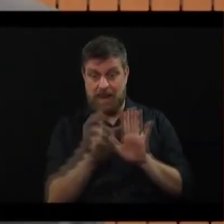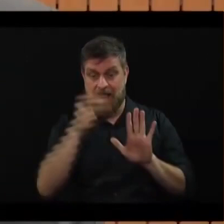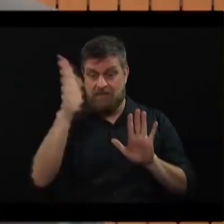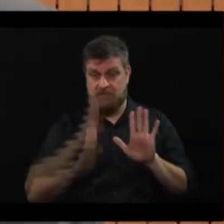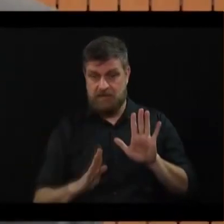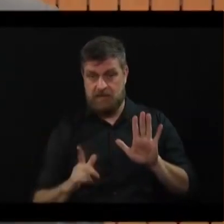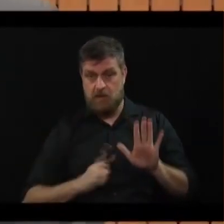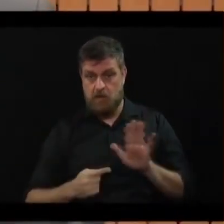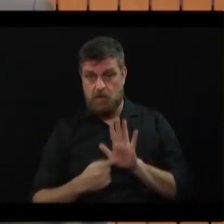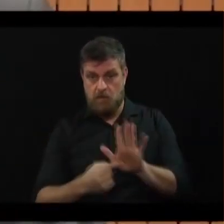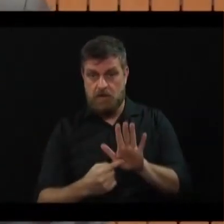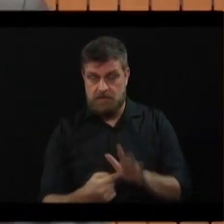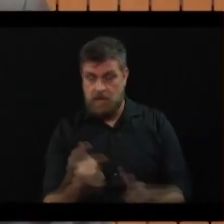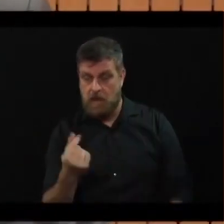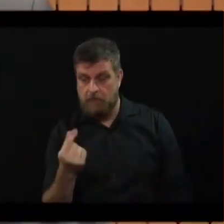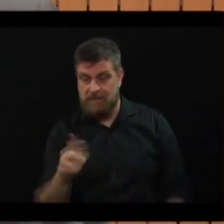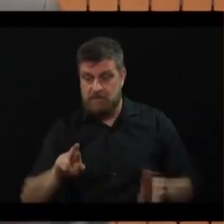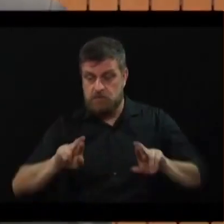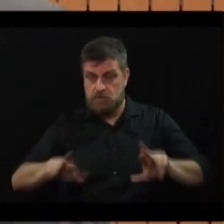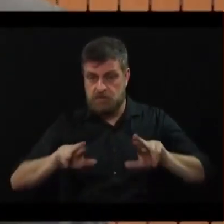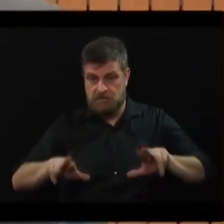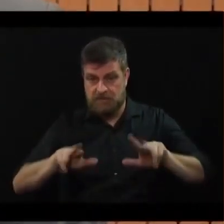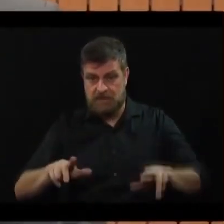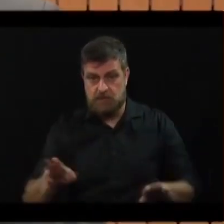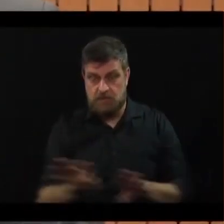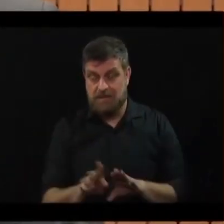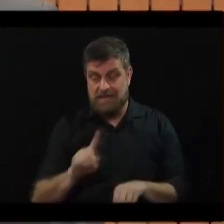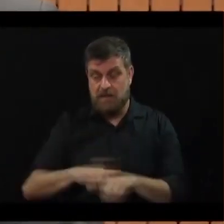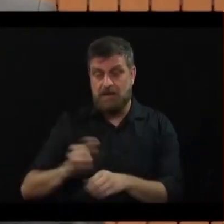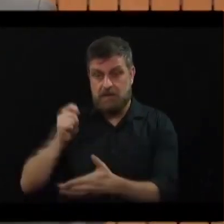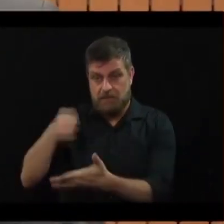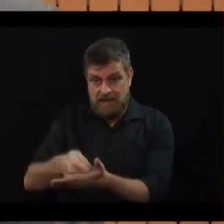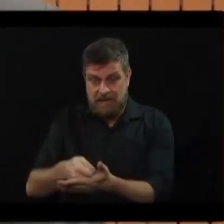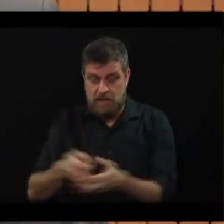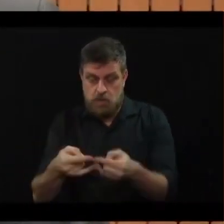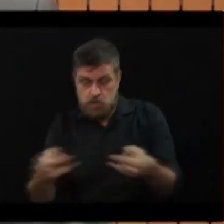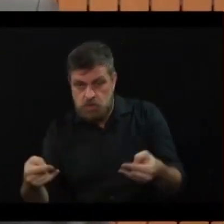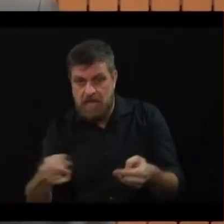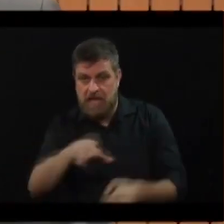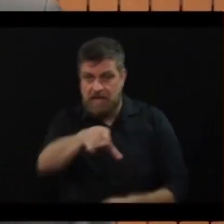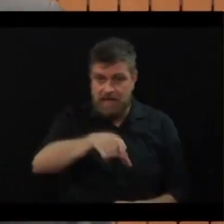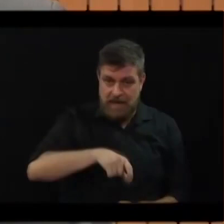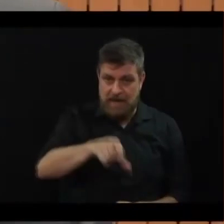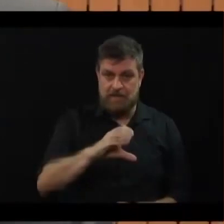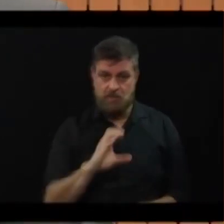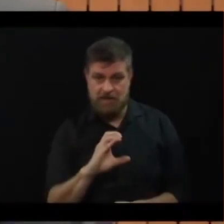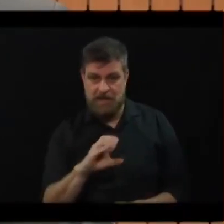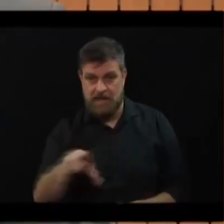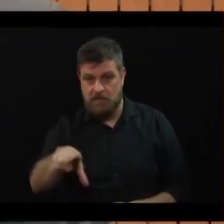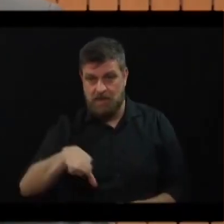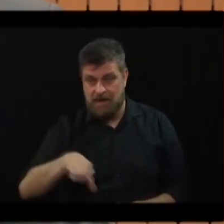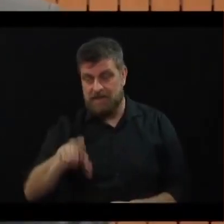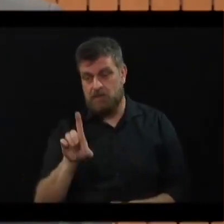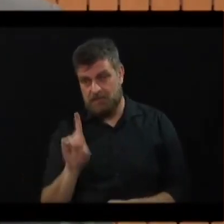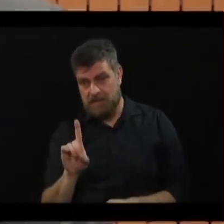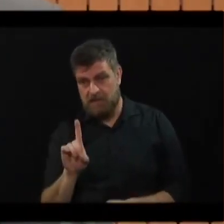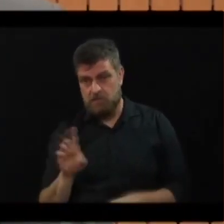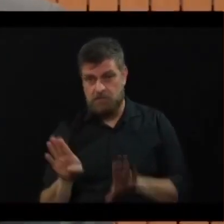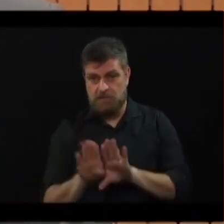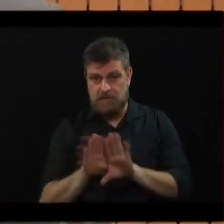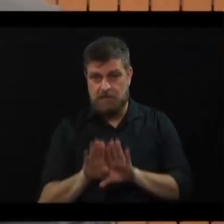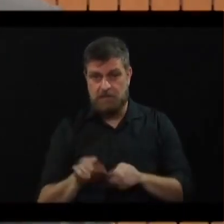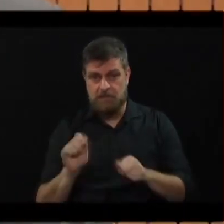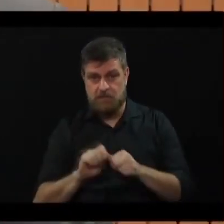diferenciação de preço em função do instrumento de pagamento dinheiro cheque cartão de crédito ou de dentro dessa forma retirada da